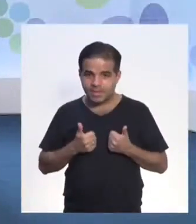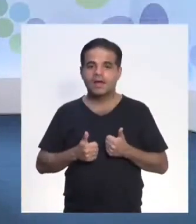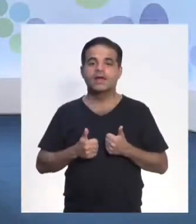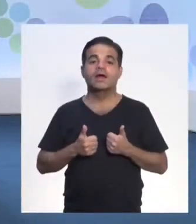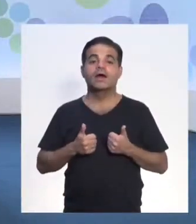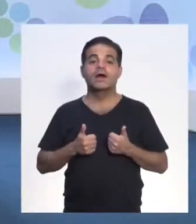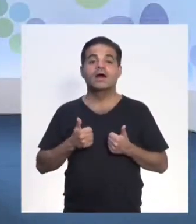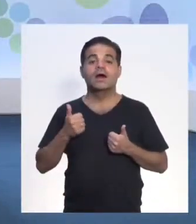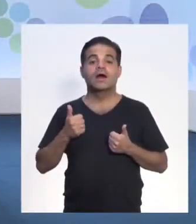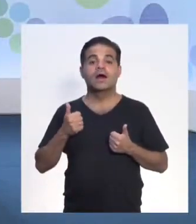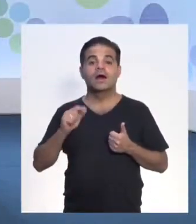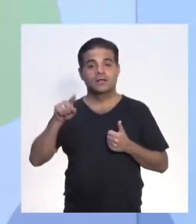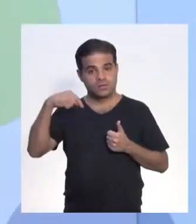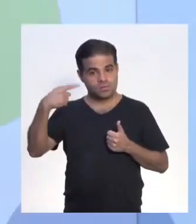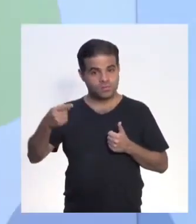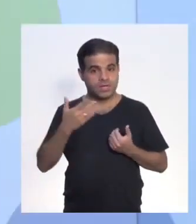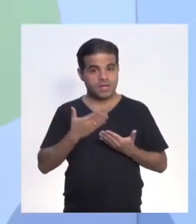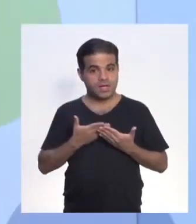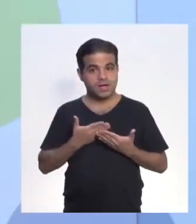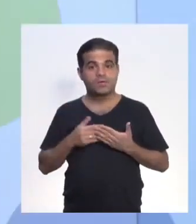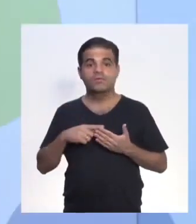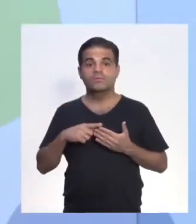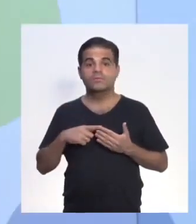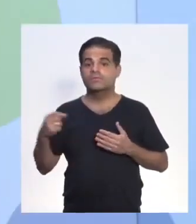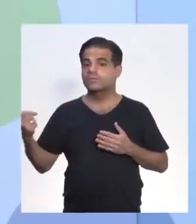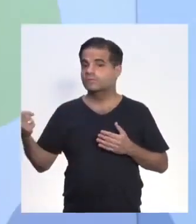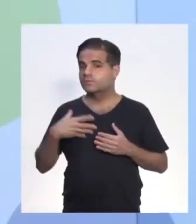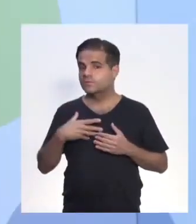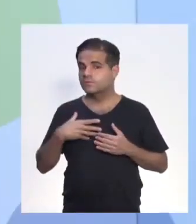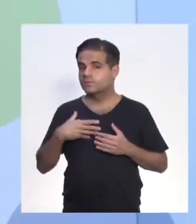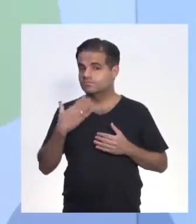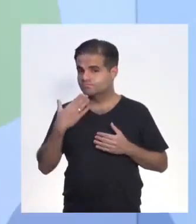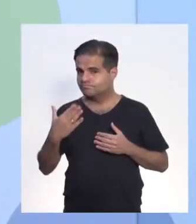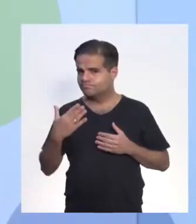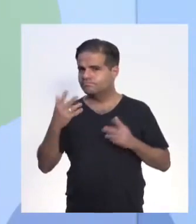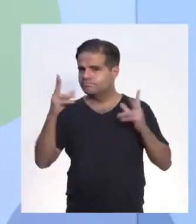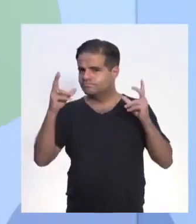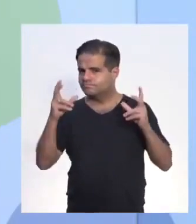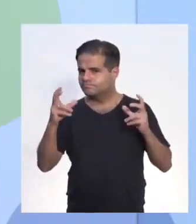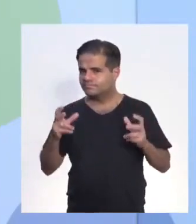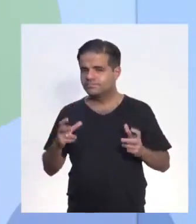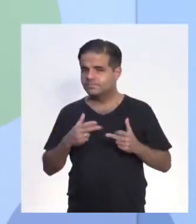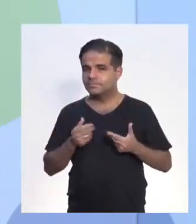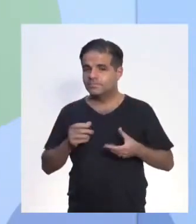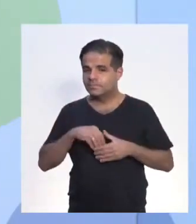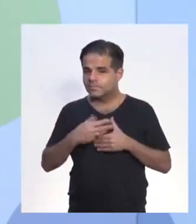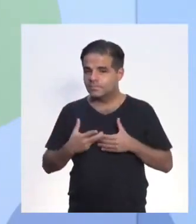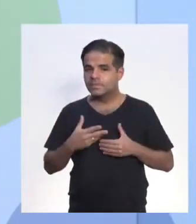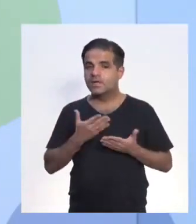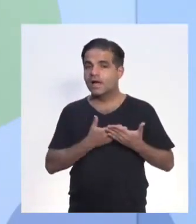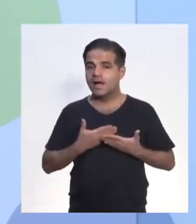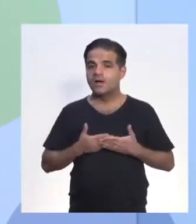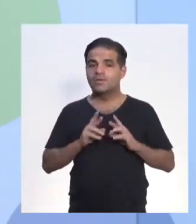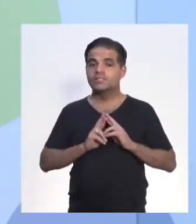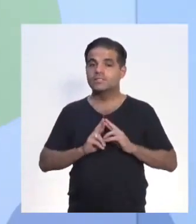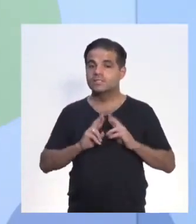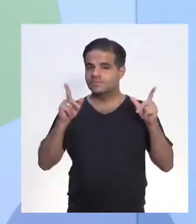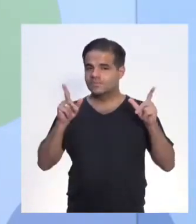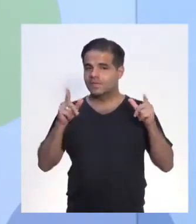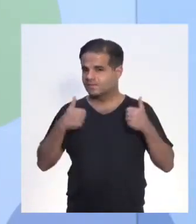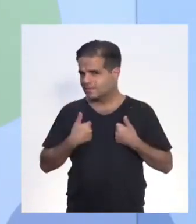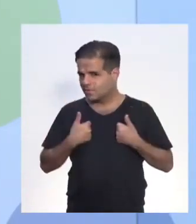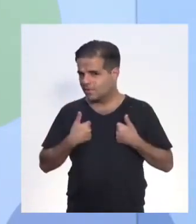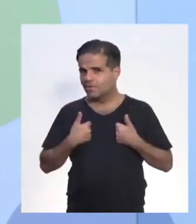Muito bem. A partir da próxima aula, teremos uma nova demanda. Então, preparem-se para aulas diferentes.